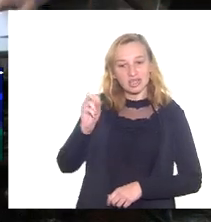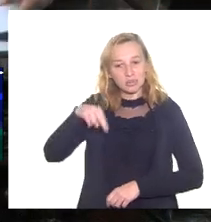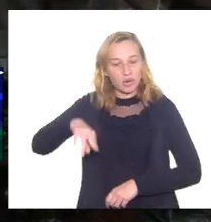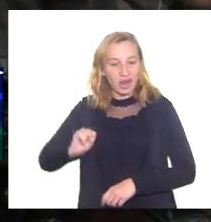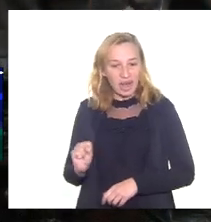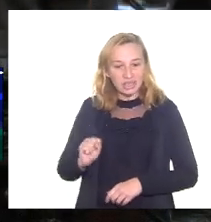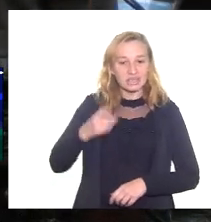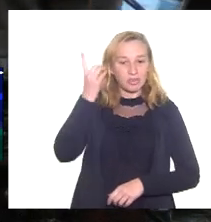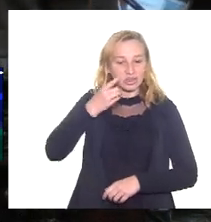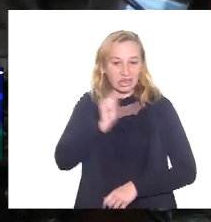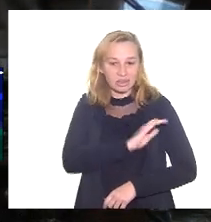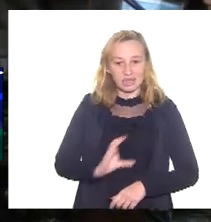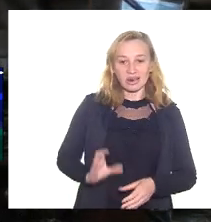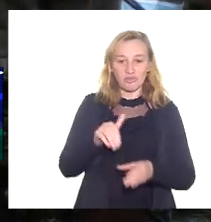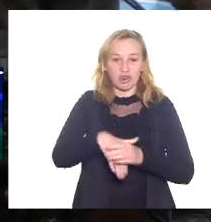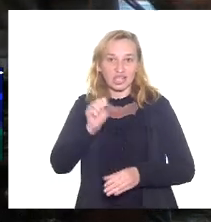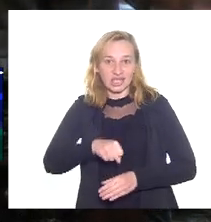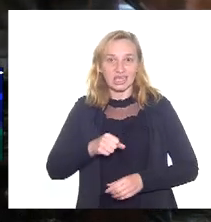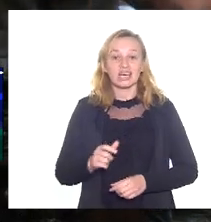Deputado André Siciliano vota sim.